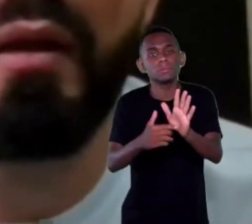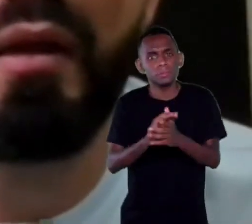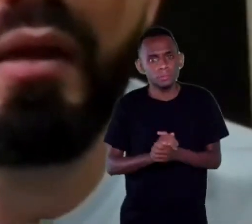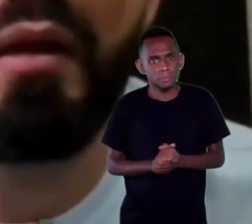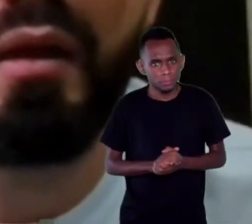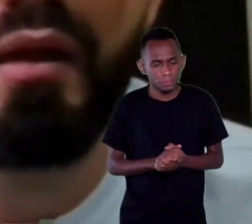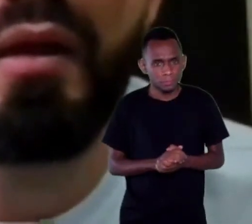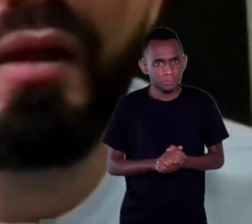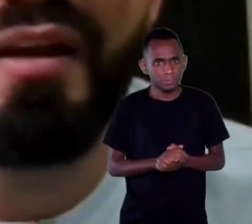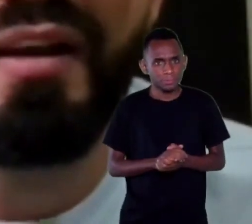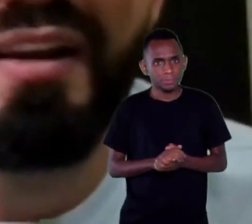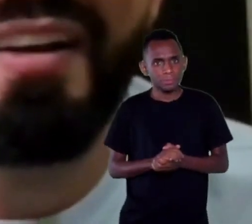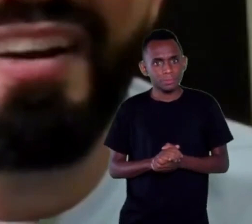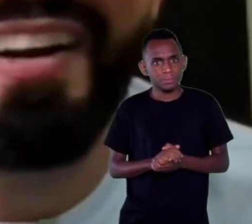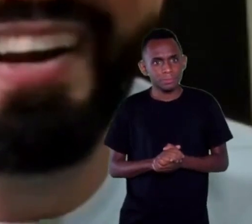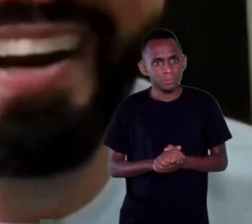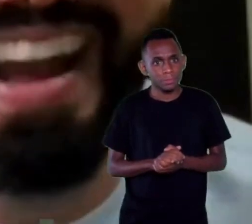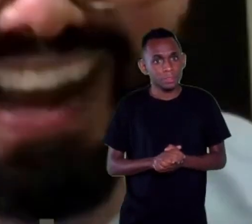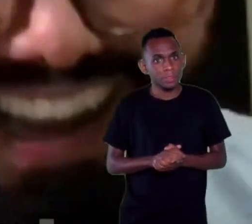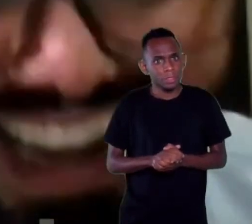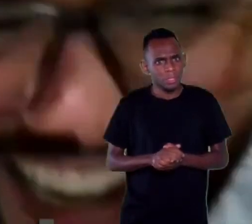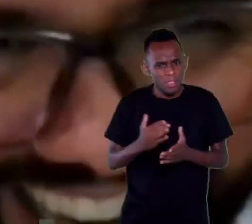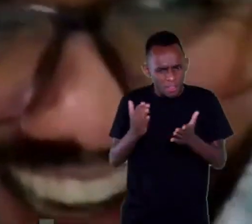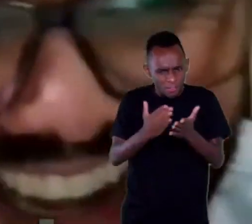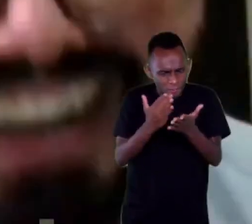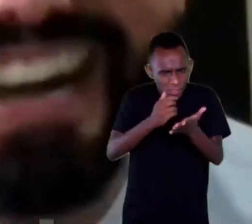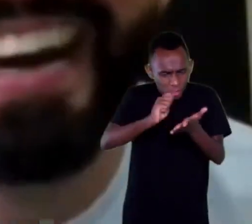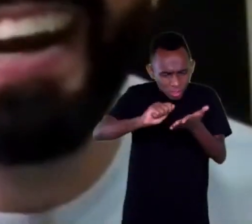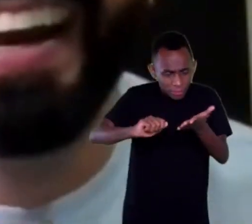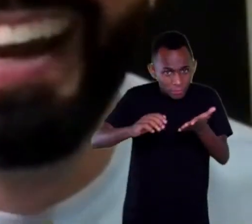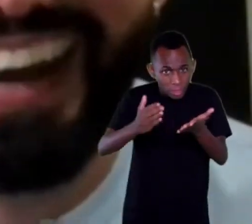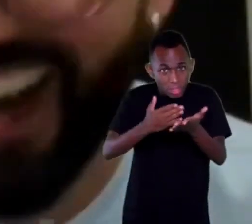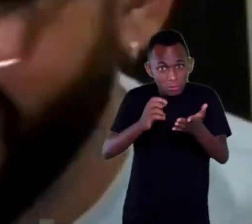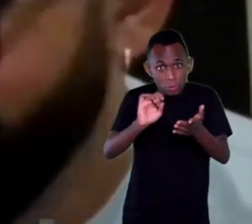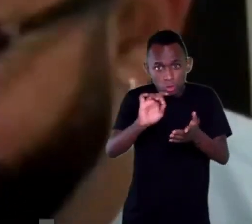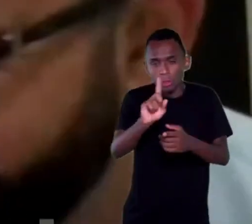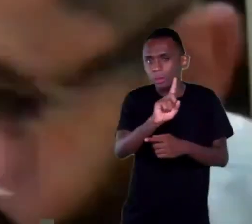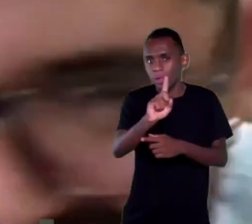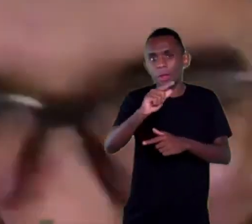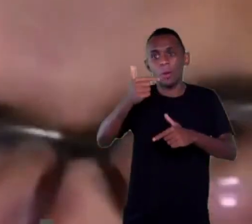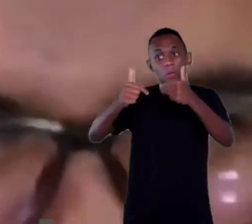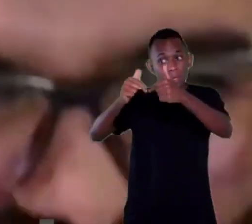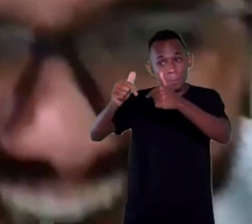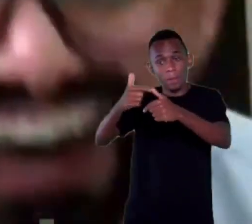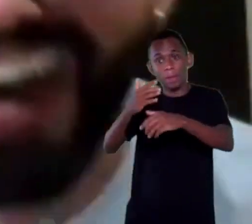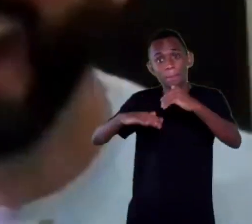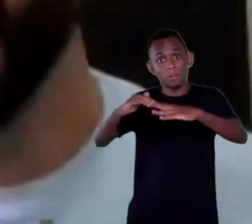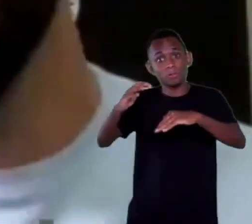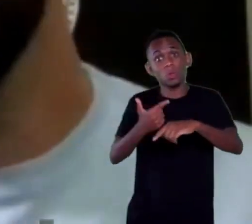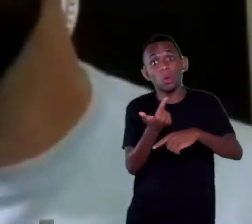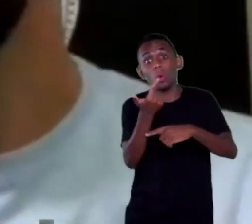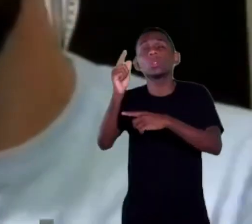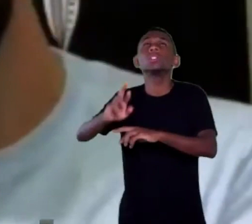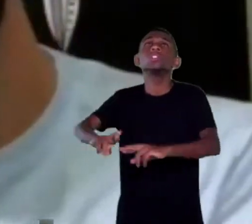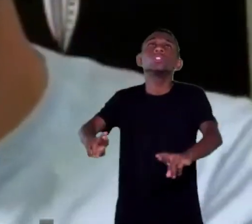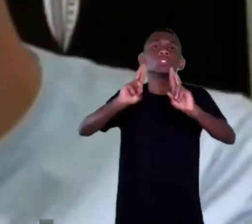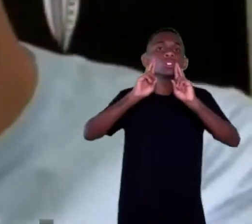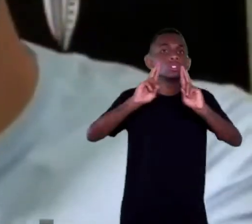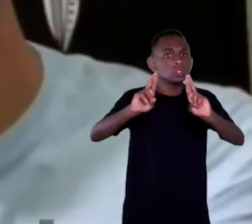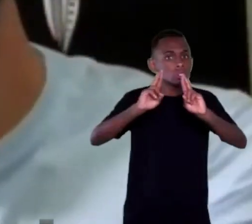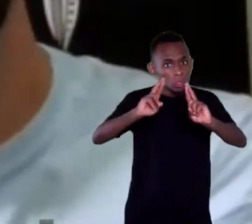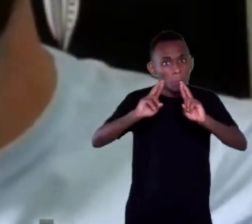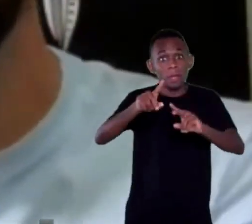é. Também, viu, gente? Ele não faz só livro, não. Daqui a pouco, se Deus quiser, você vai ficar só como escritor, porque seus livros